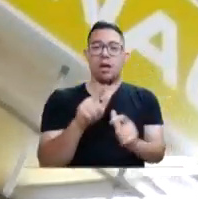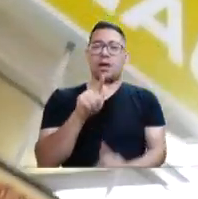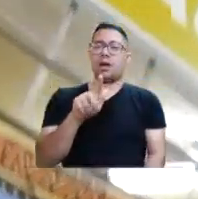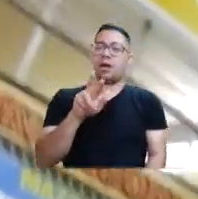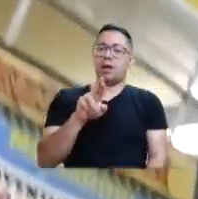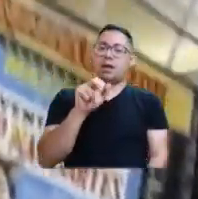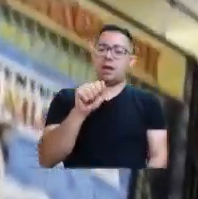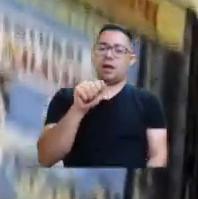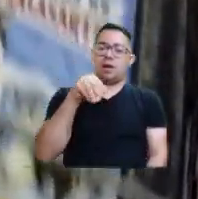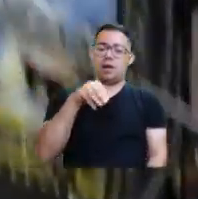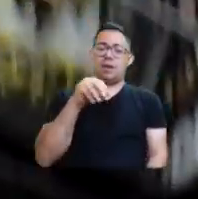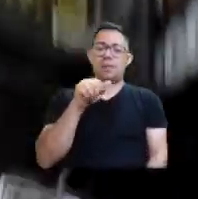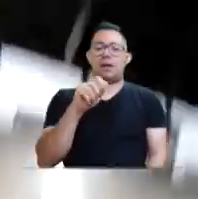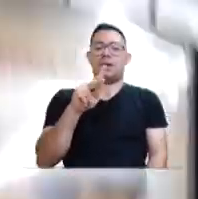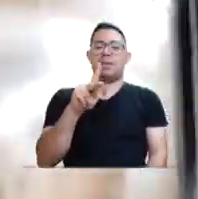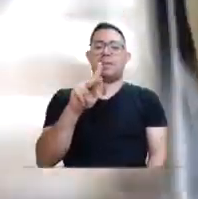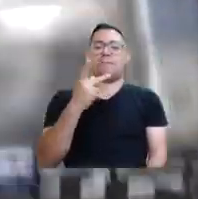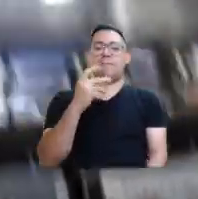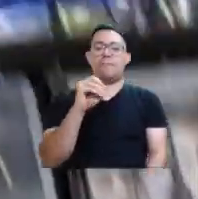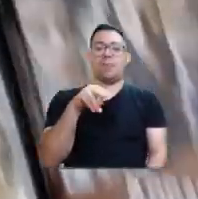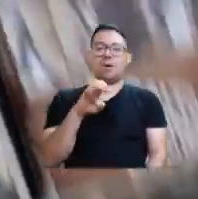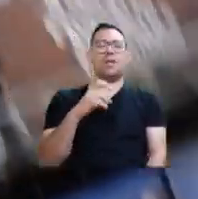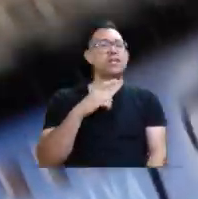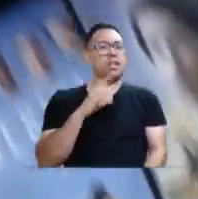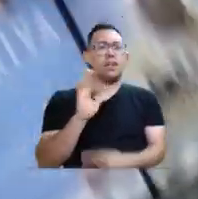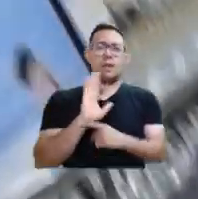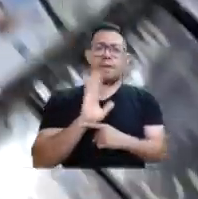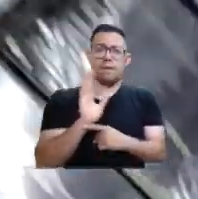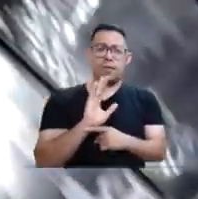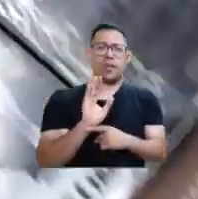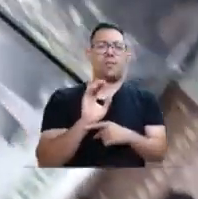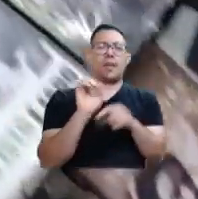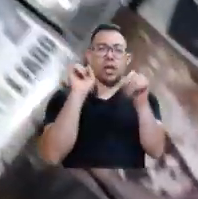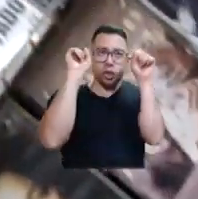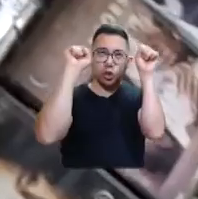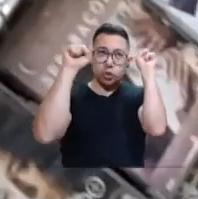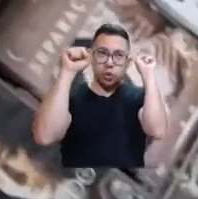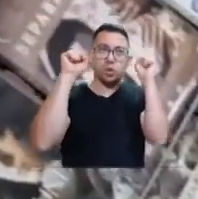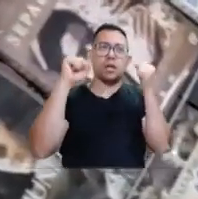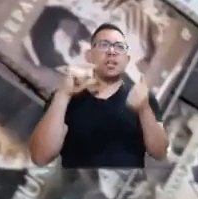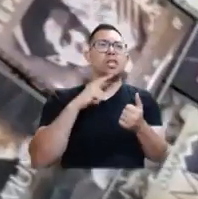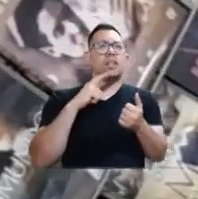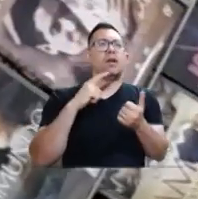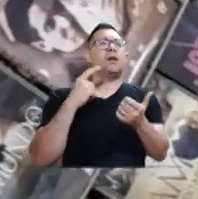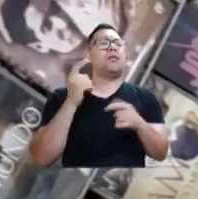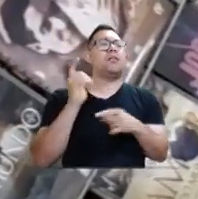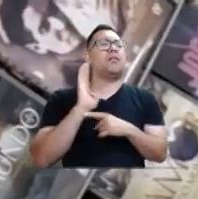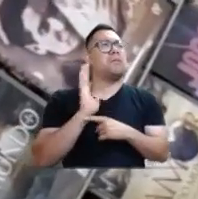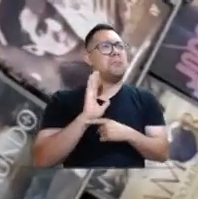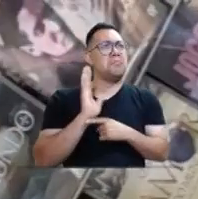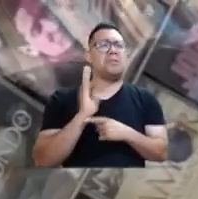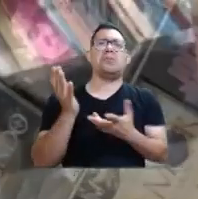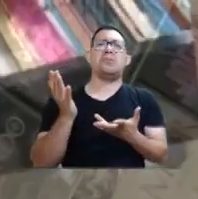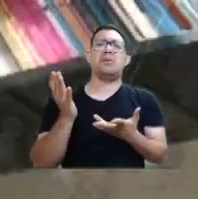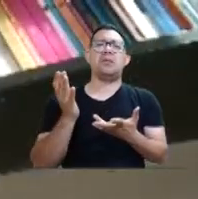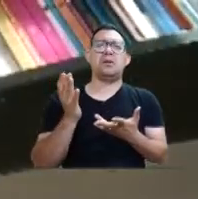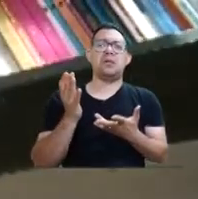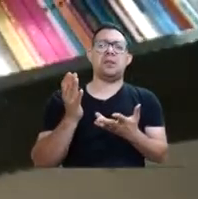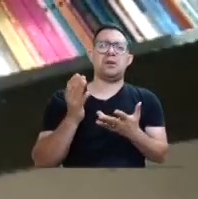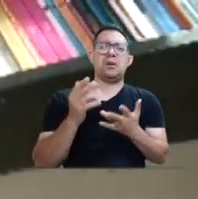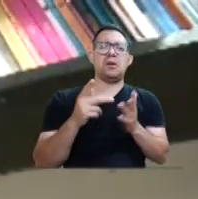comunidades. É claro que ali na Gramofone você podia encontrar o filme dos Trapalhões, o filme da Xuxa, você poderia encontrar